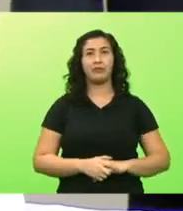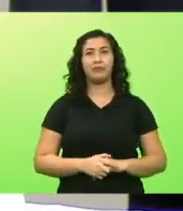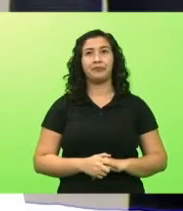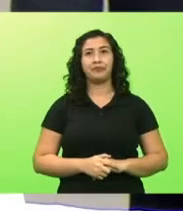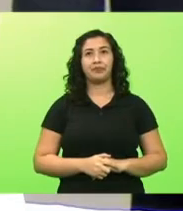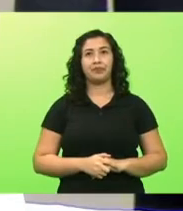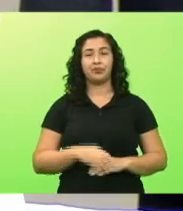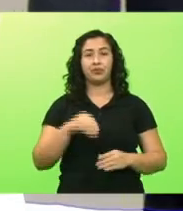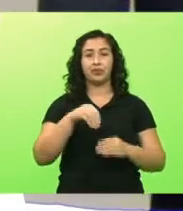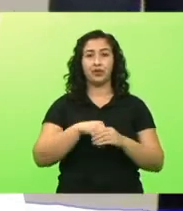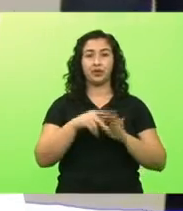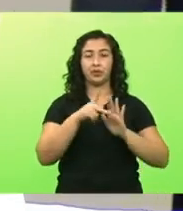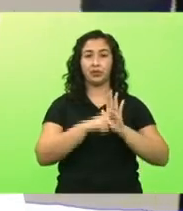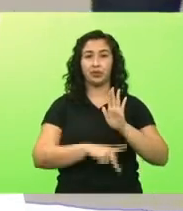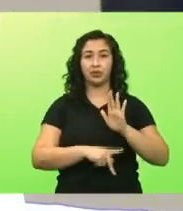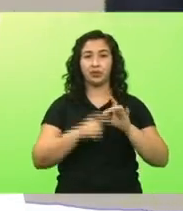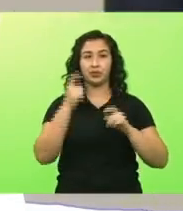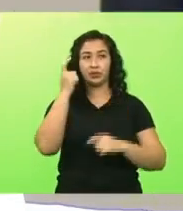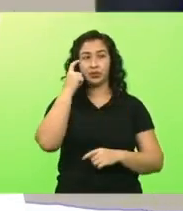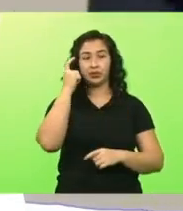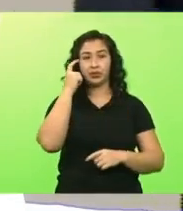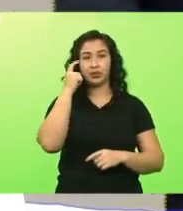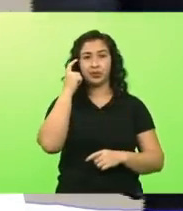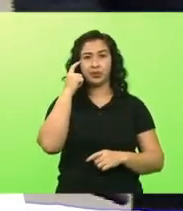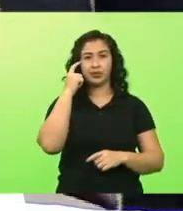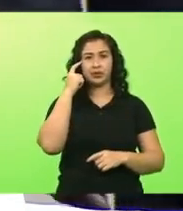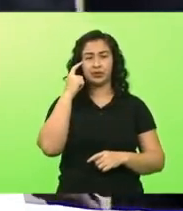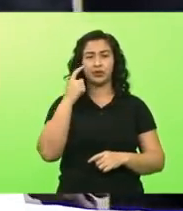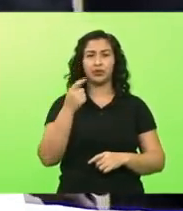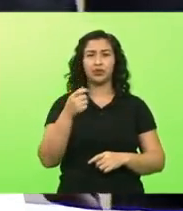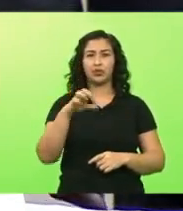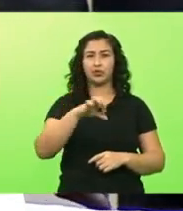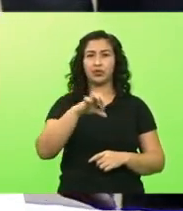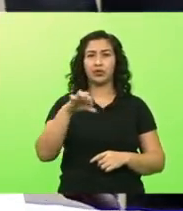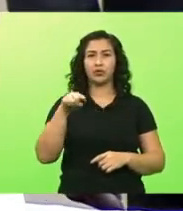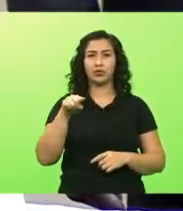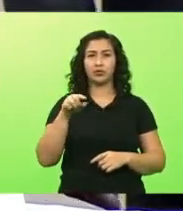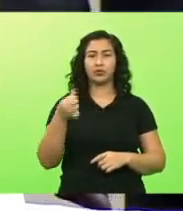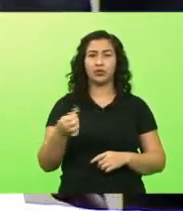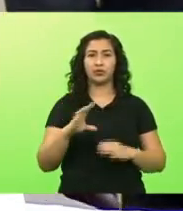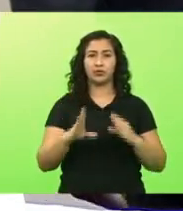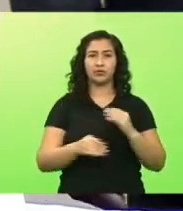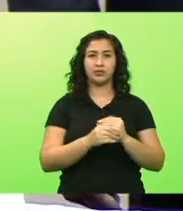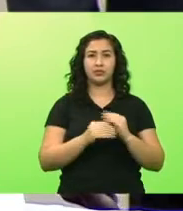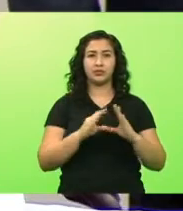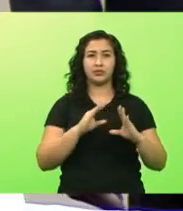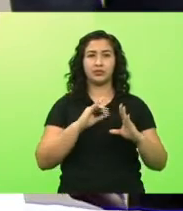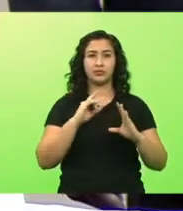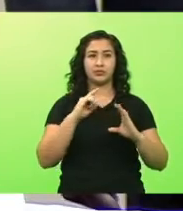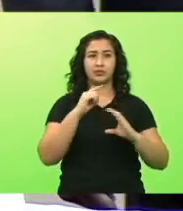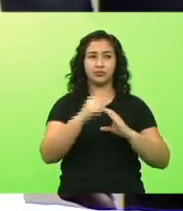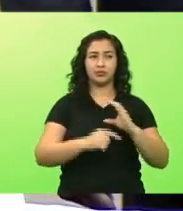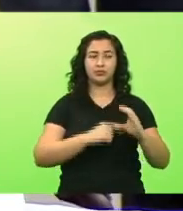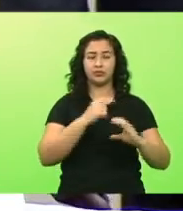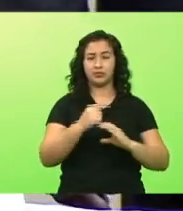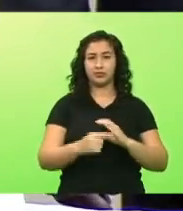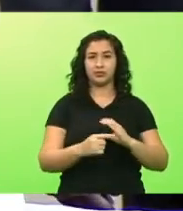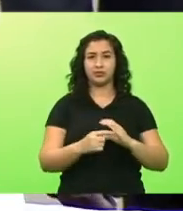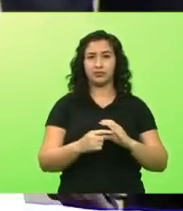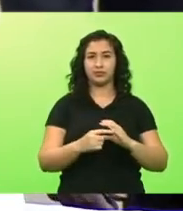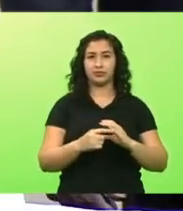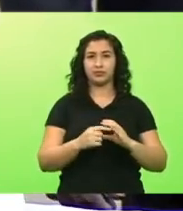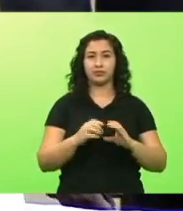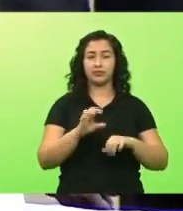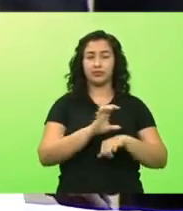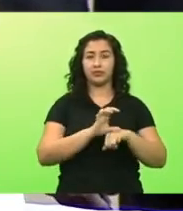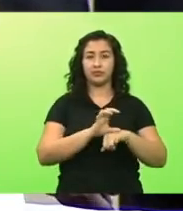Dentro deste projeto foi apensado o PL 99.6, com emenda substitutiva global e pareceres favoráveis nas comissões de Constituição,